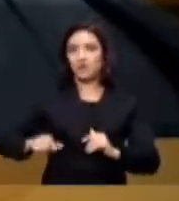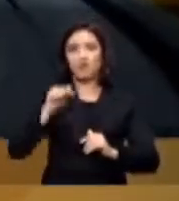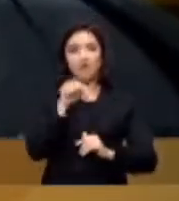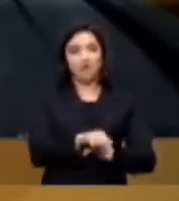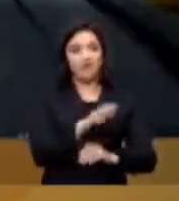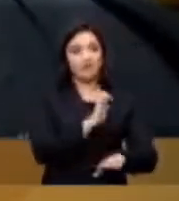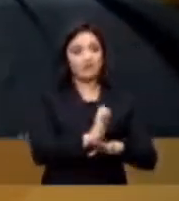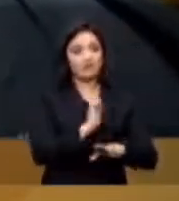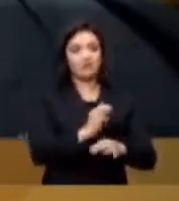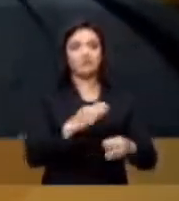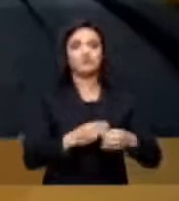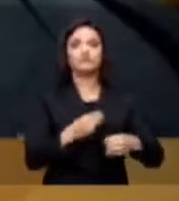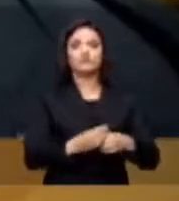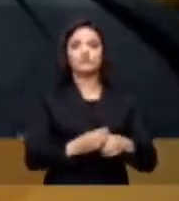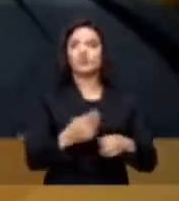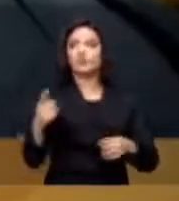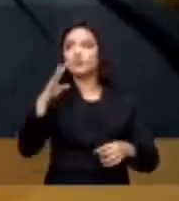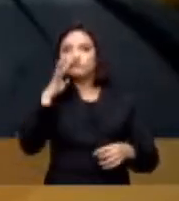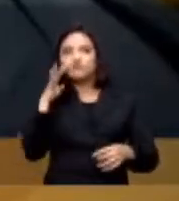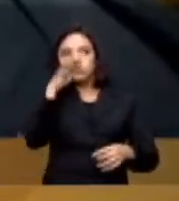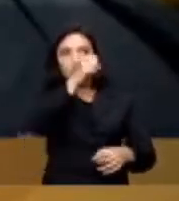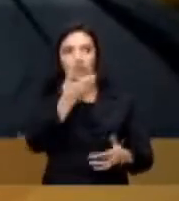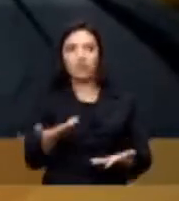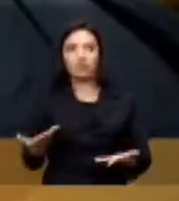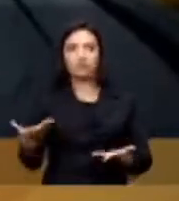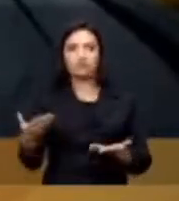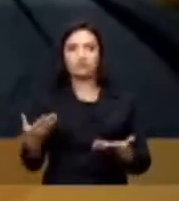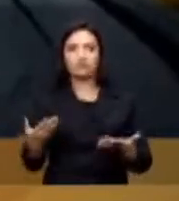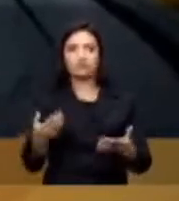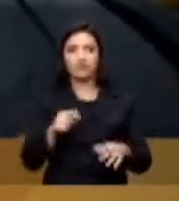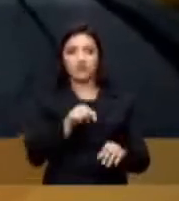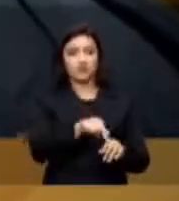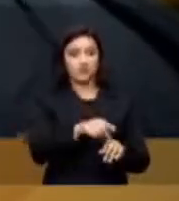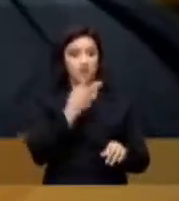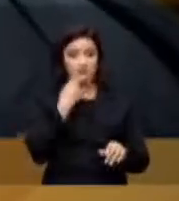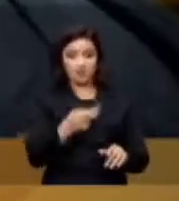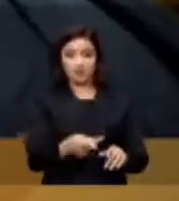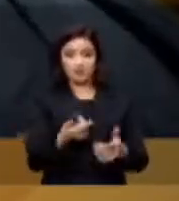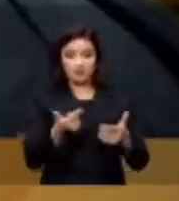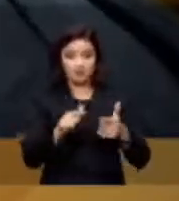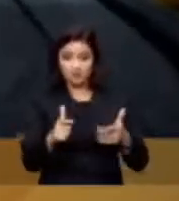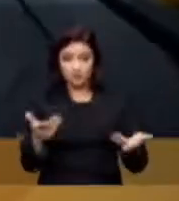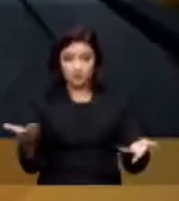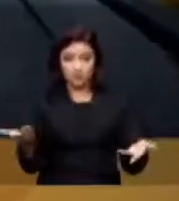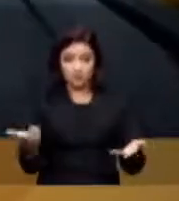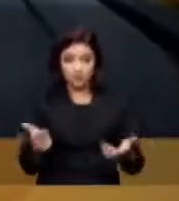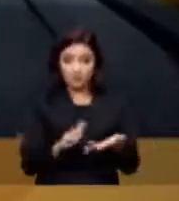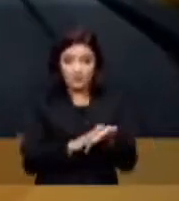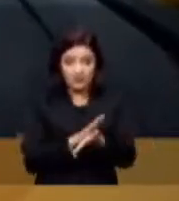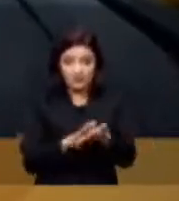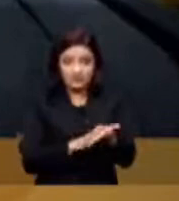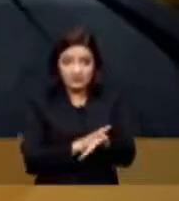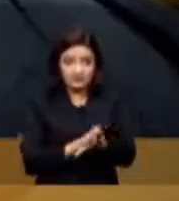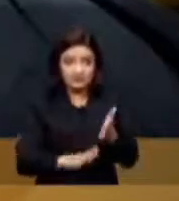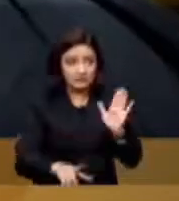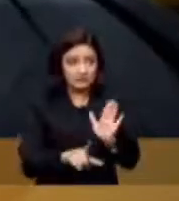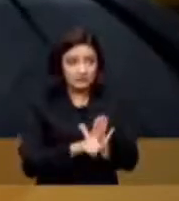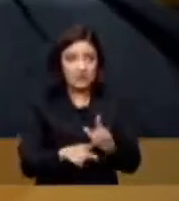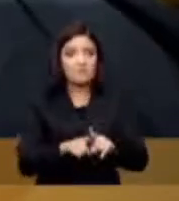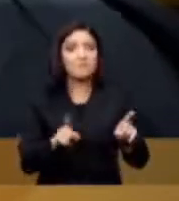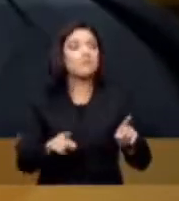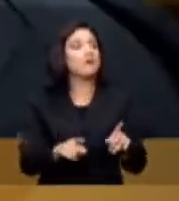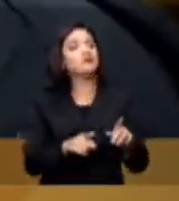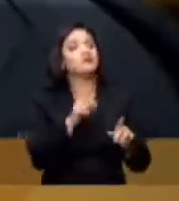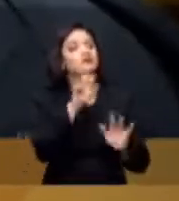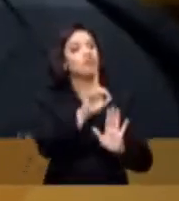atingindo o patrimônio desses entes, retira-lhes, sem devido processo legal, retira-lhes o direito